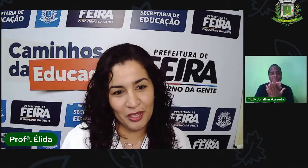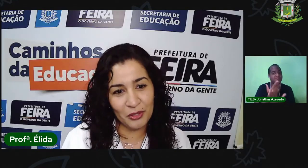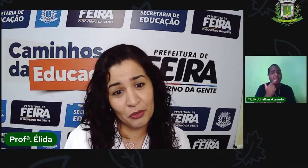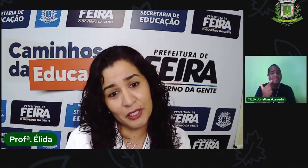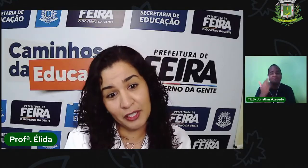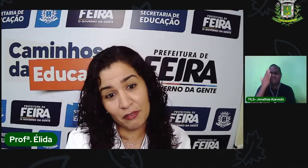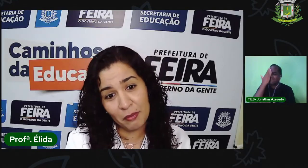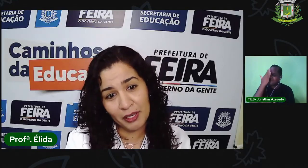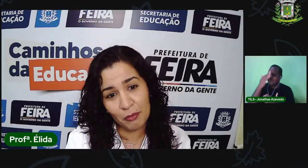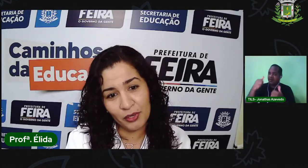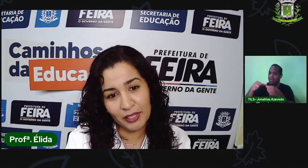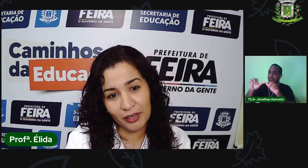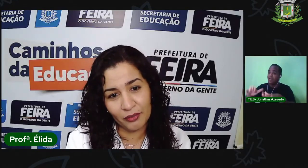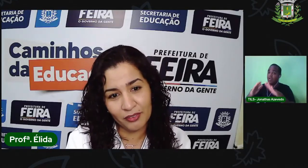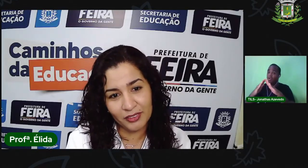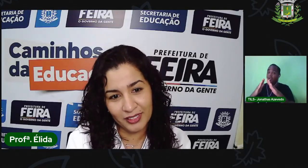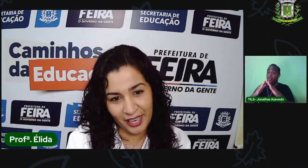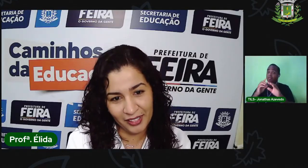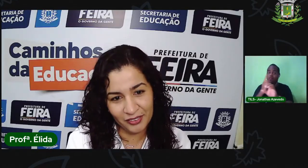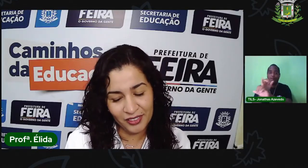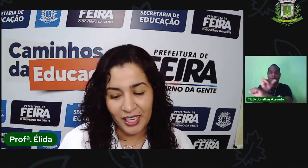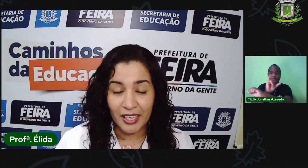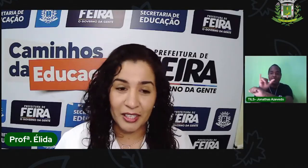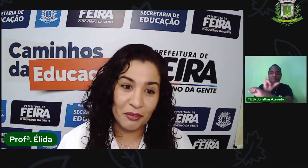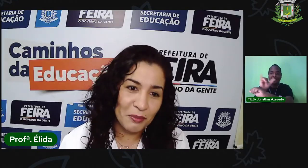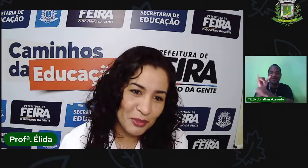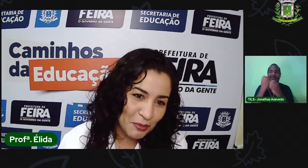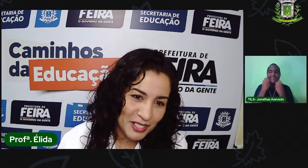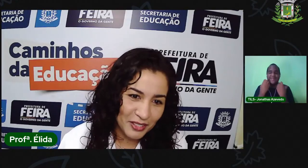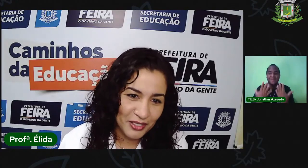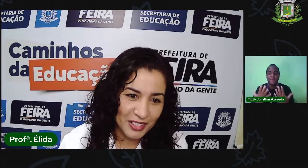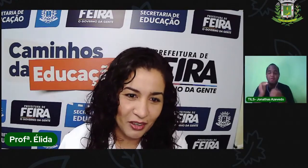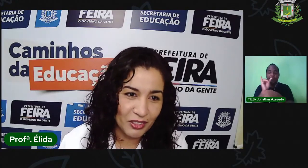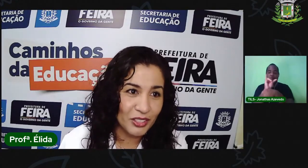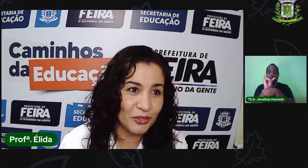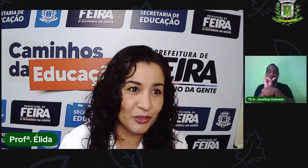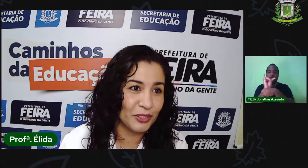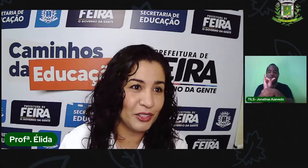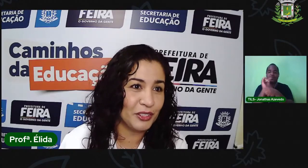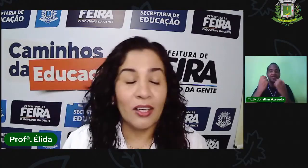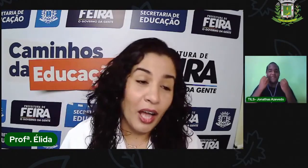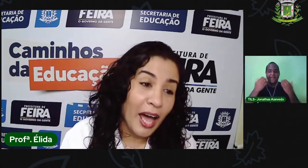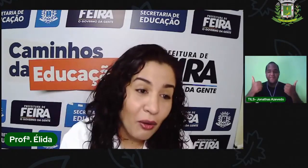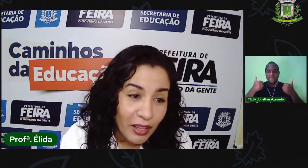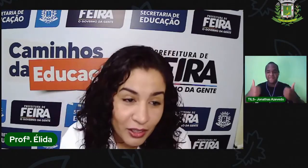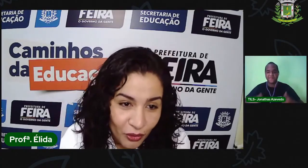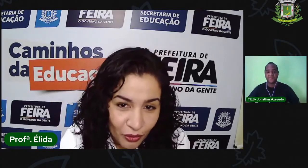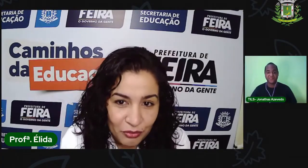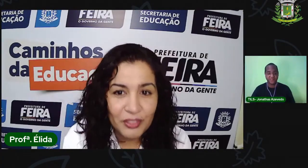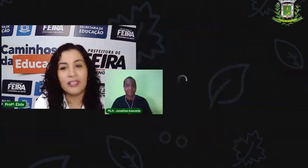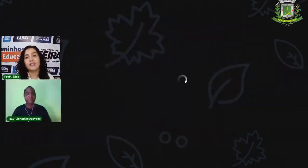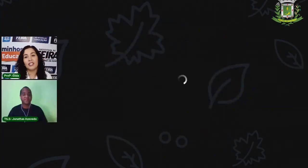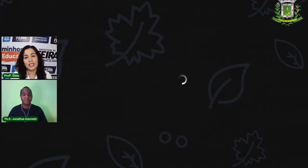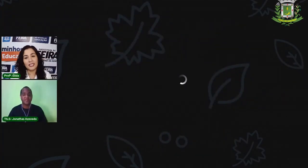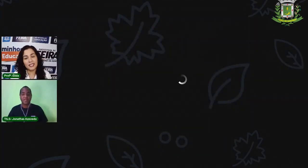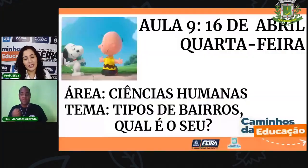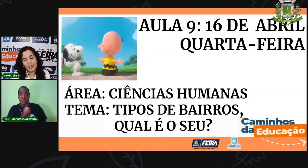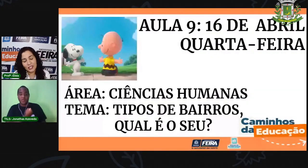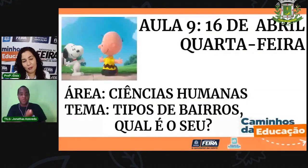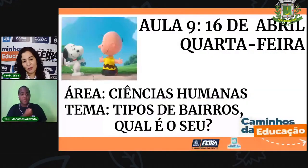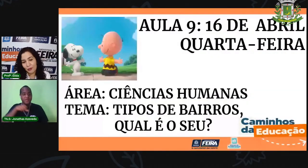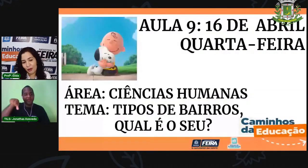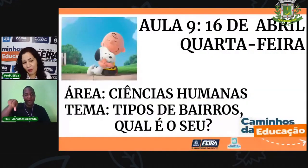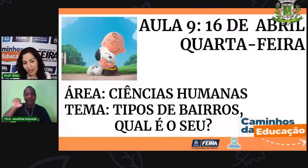para a gente estudar junto, você tem que vir para aqui, para o canal. Certo? Então, vamos começar a nossa aula de hoje. Aula 9, dia